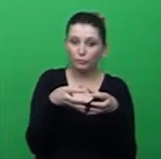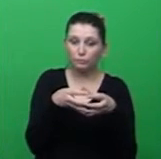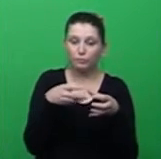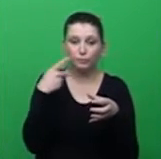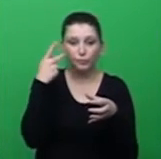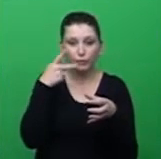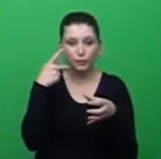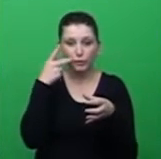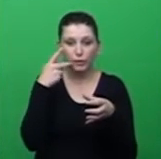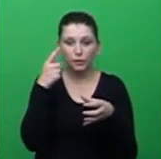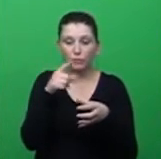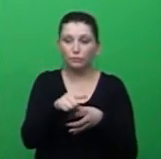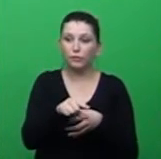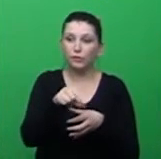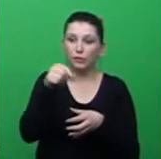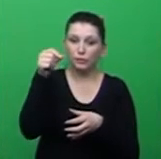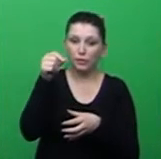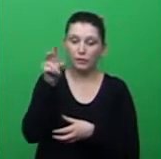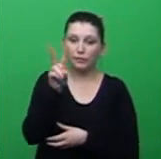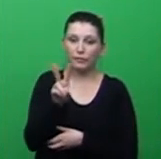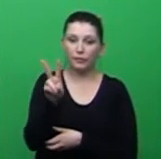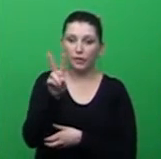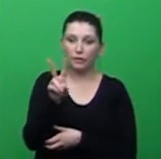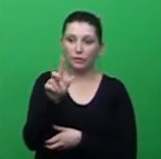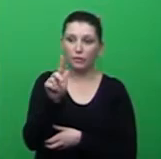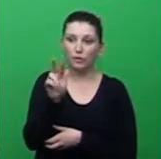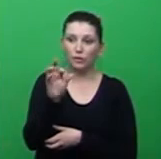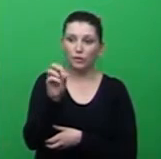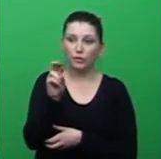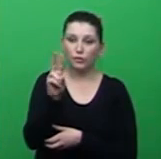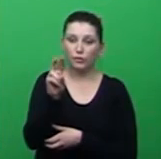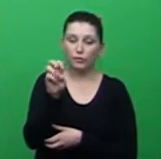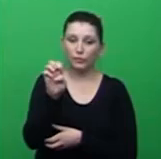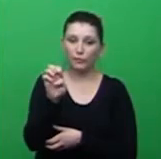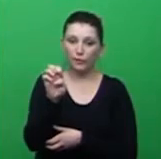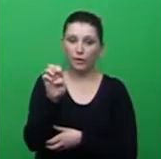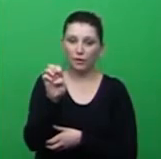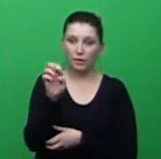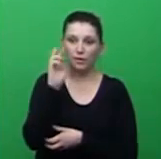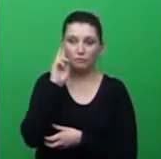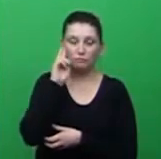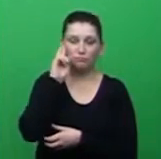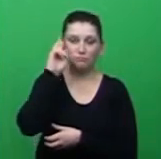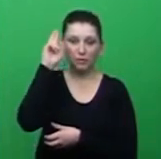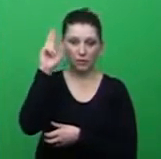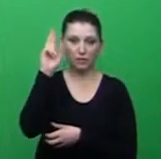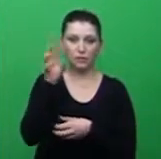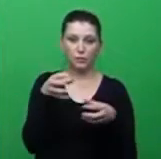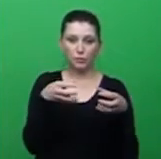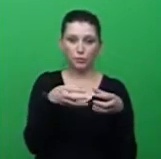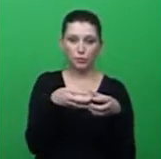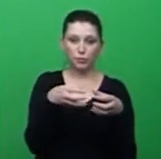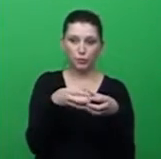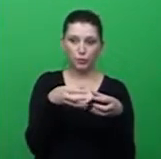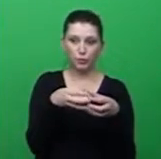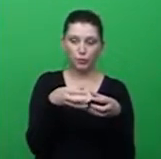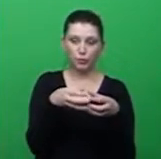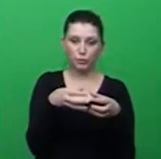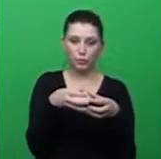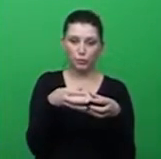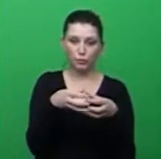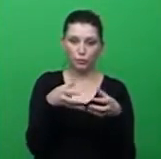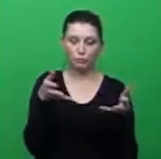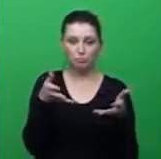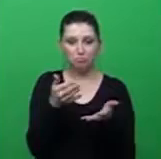o vereador Giovanni Zappellini como líder da bancada progressista nesta Casa Legislativa a partir da